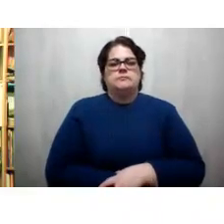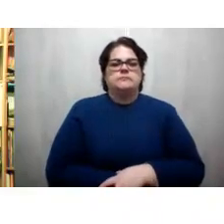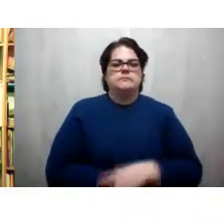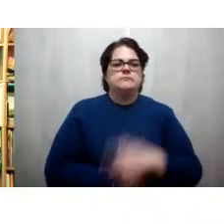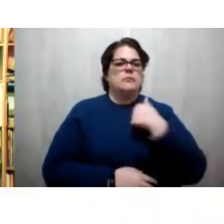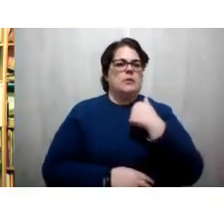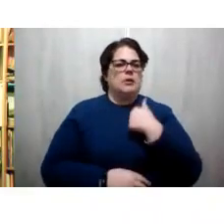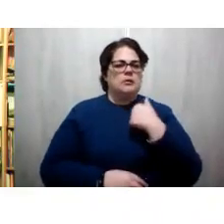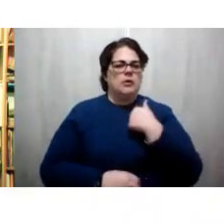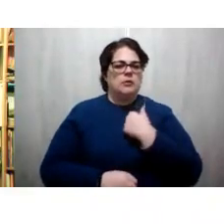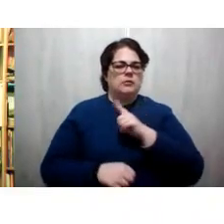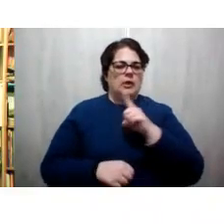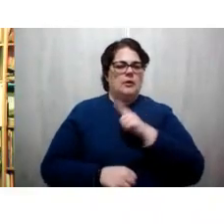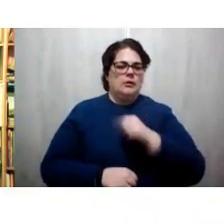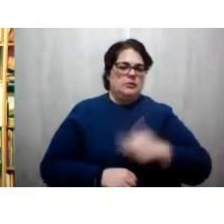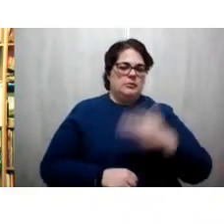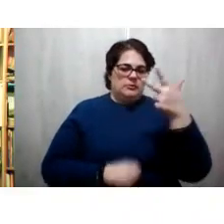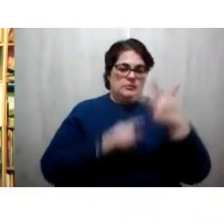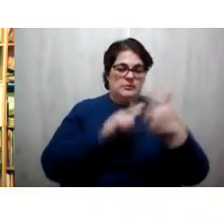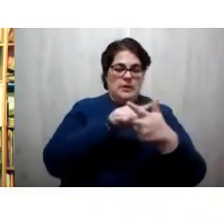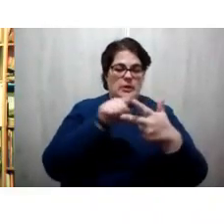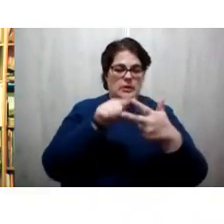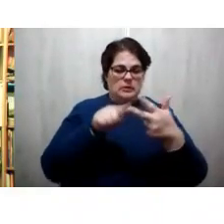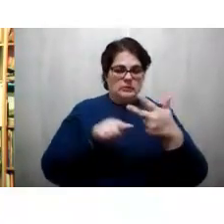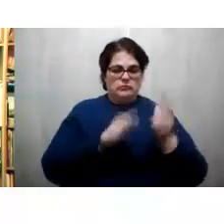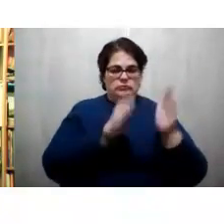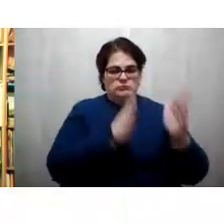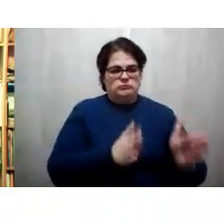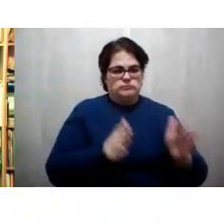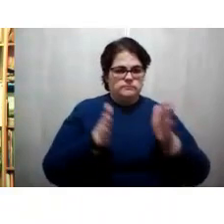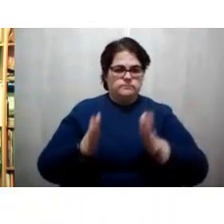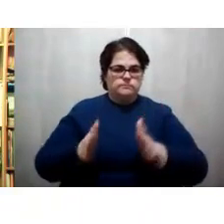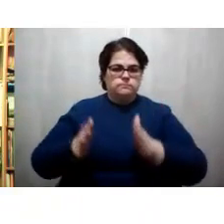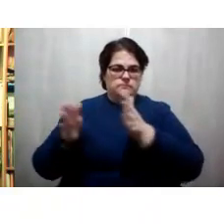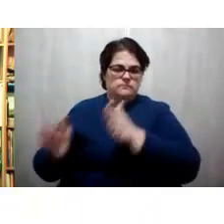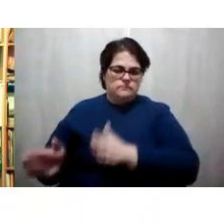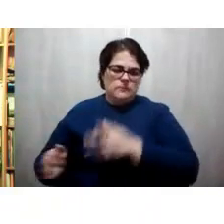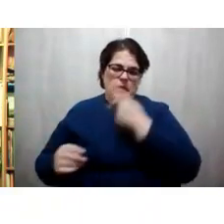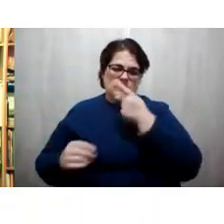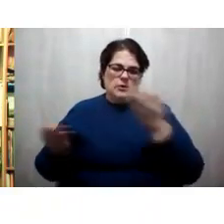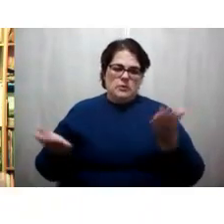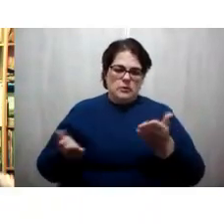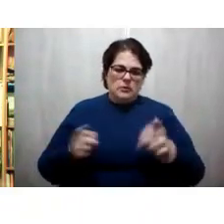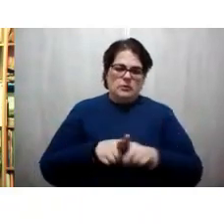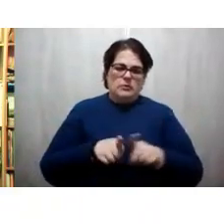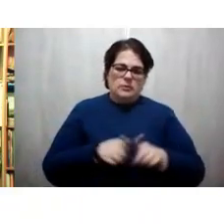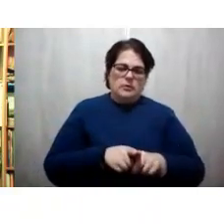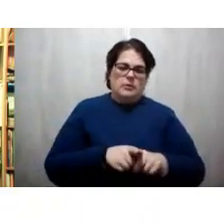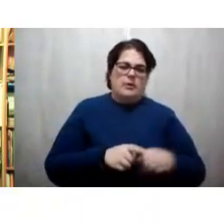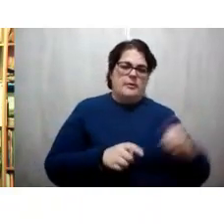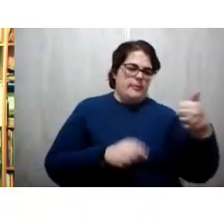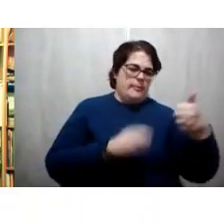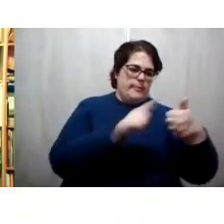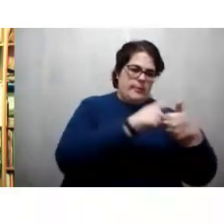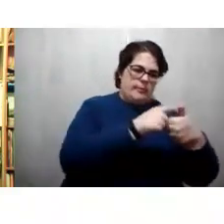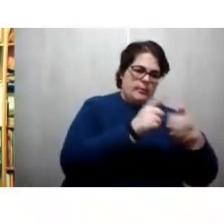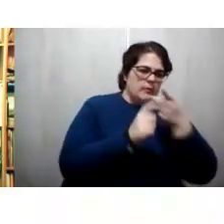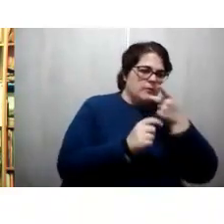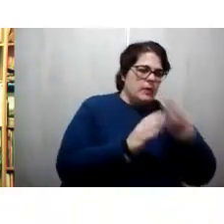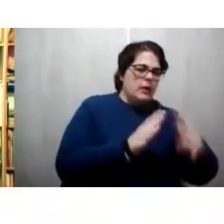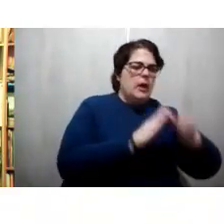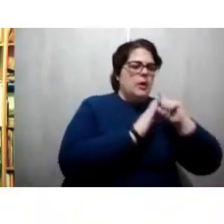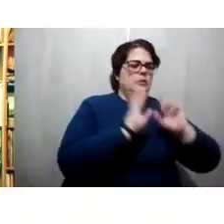fala em três partes. Eu vou primeiro abordar o antes, então todo esse